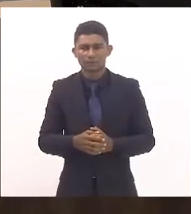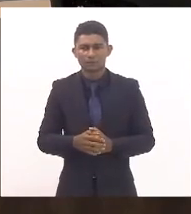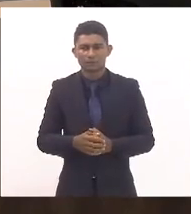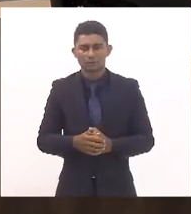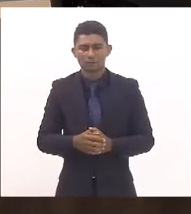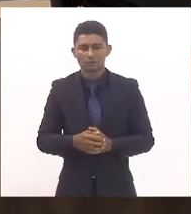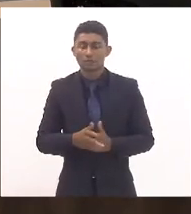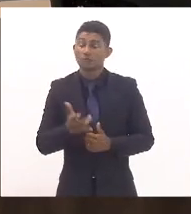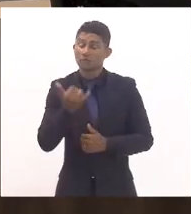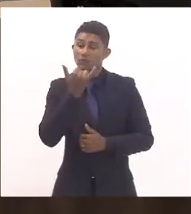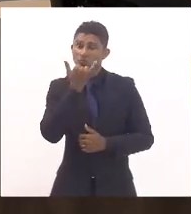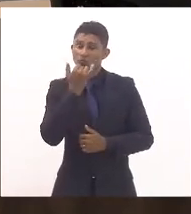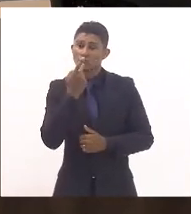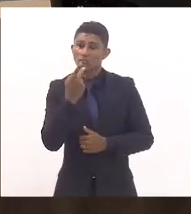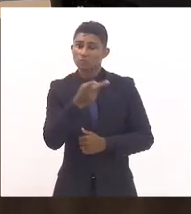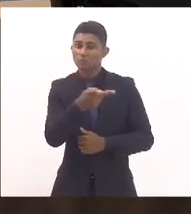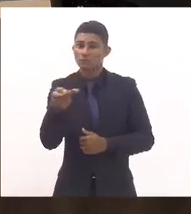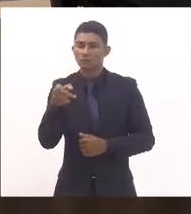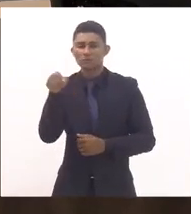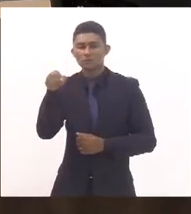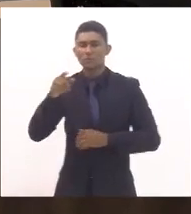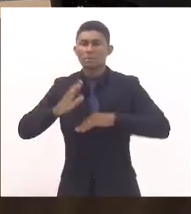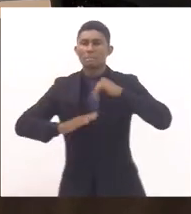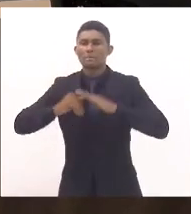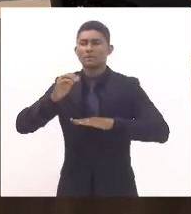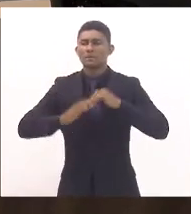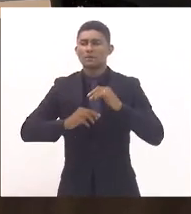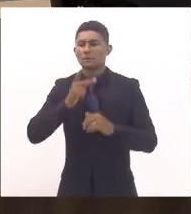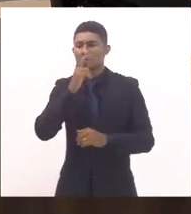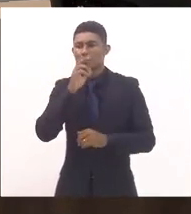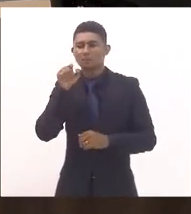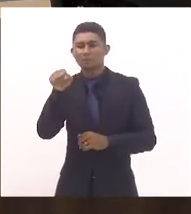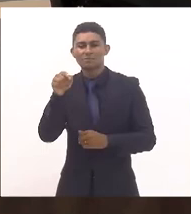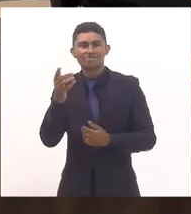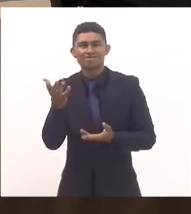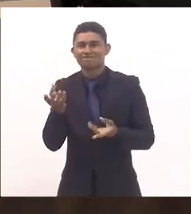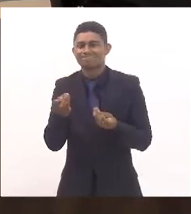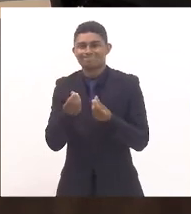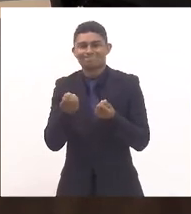o termo, com a habilidade de um paquiderme.